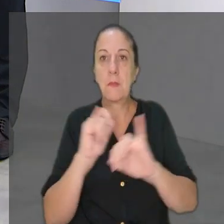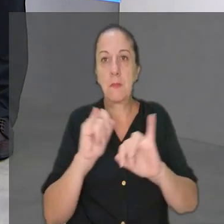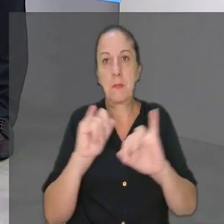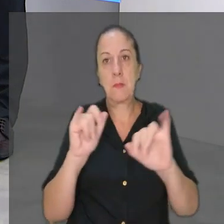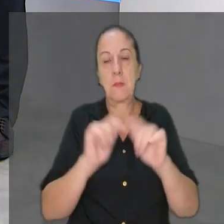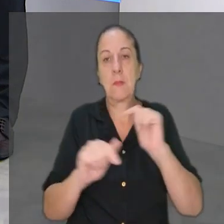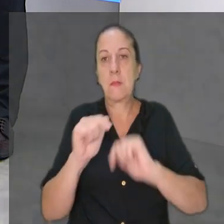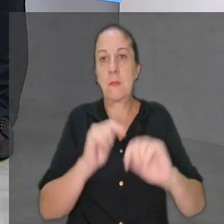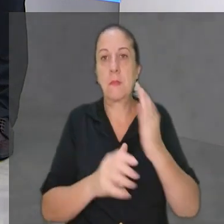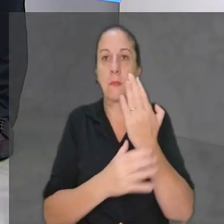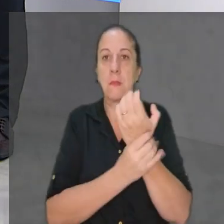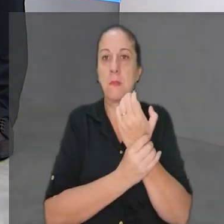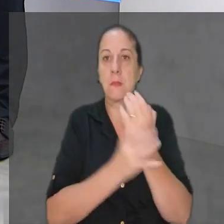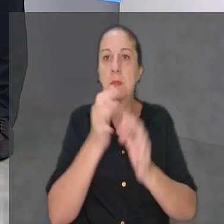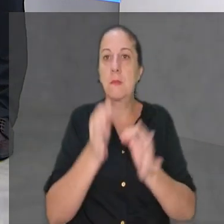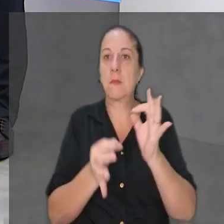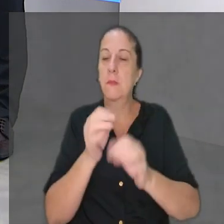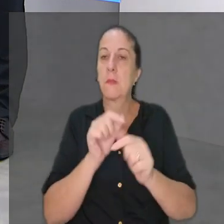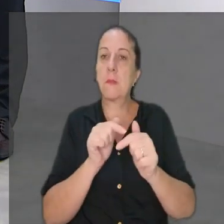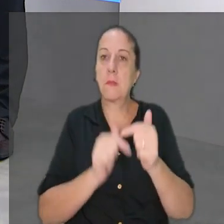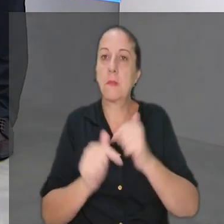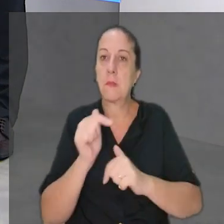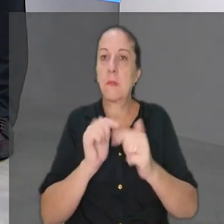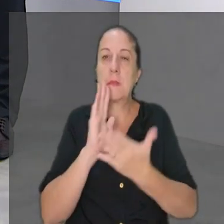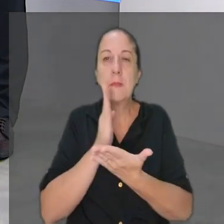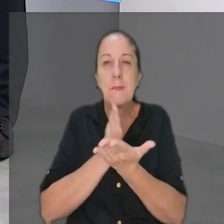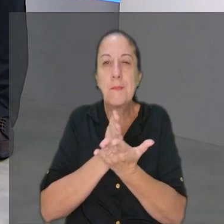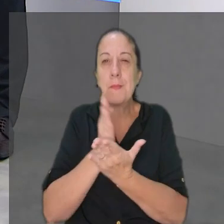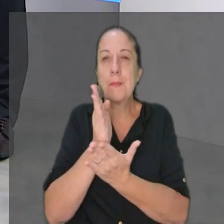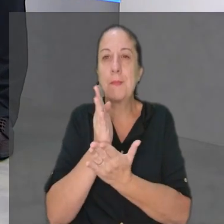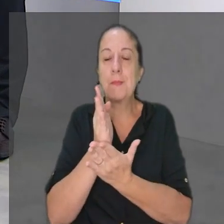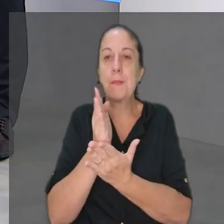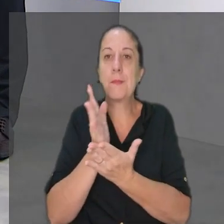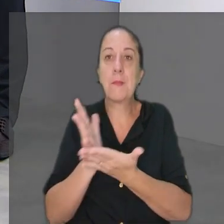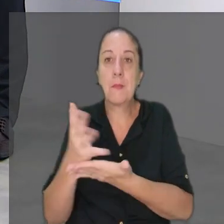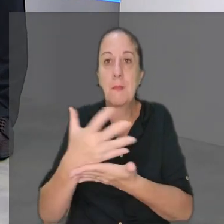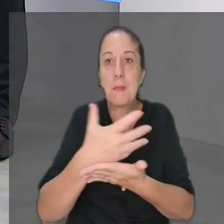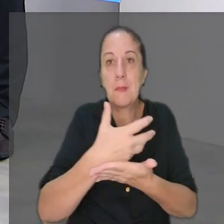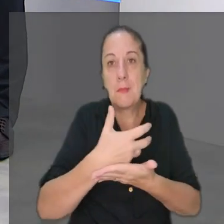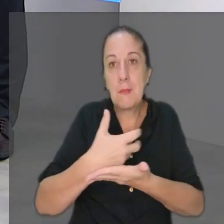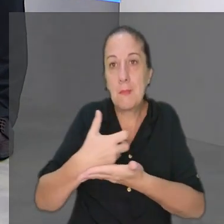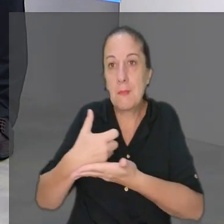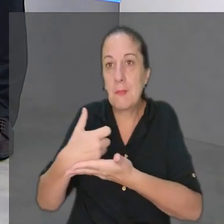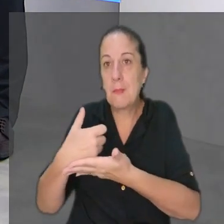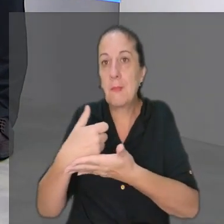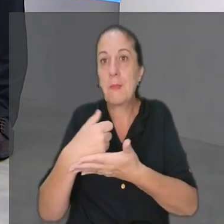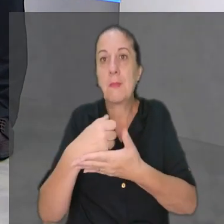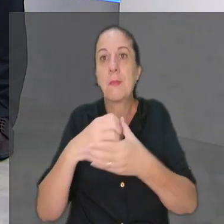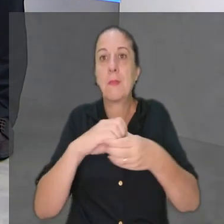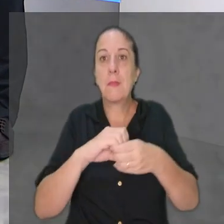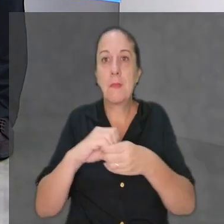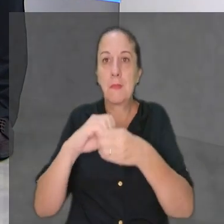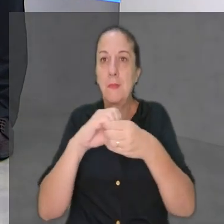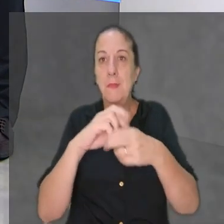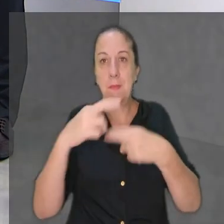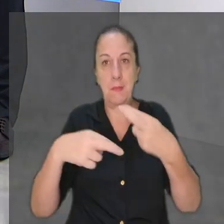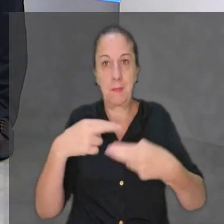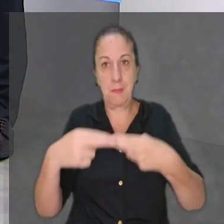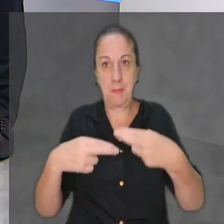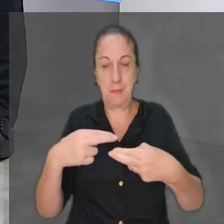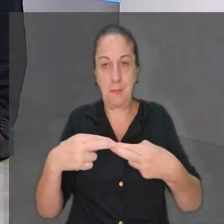o programa Trabalho Seguro da Justiça do Trabalho promoveu uma ação direcionada a catadoras e catadores de cooperativas